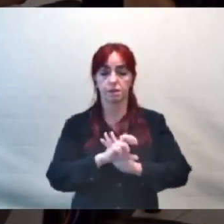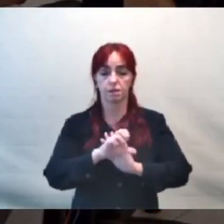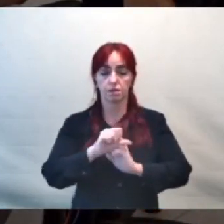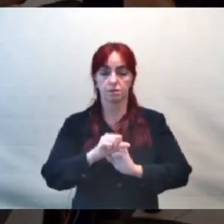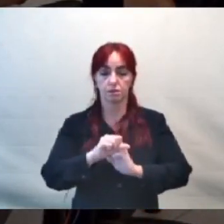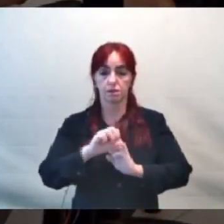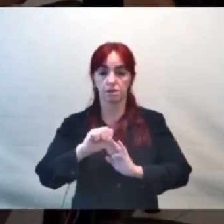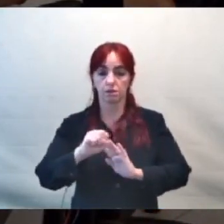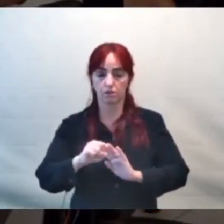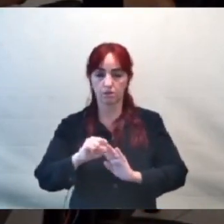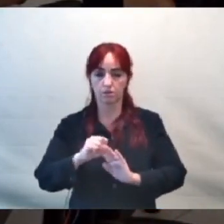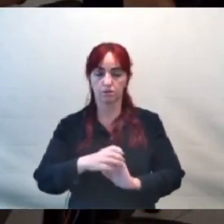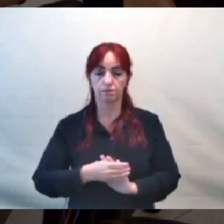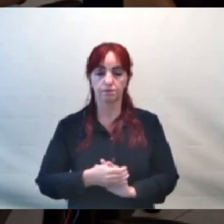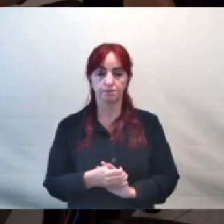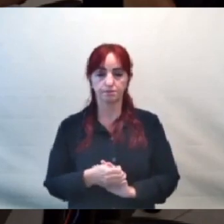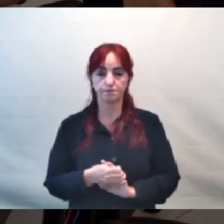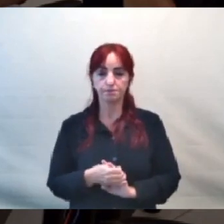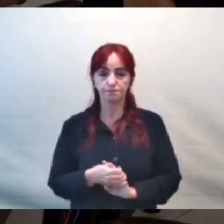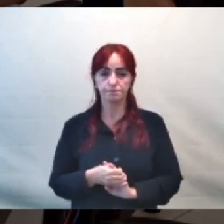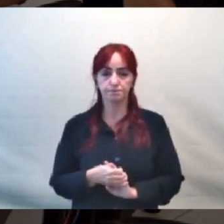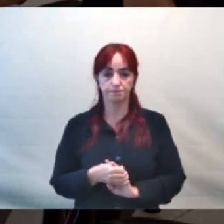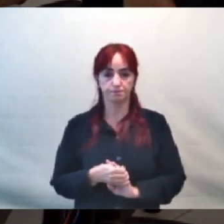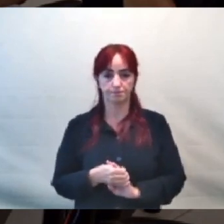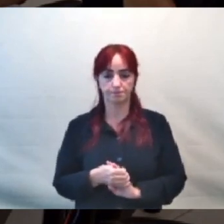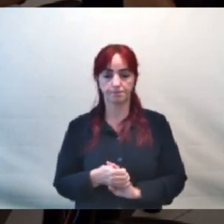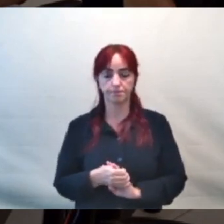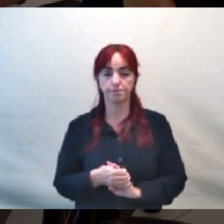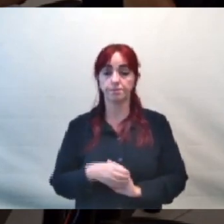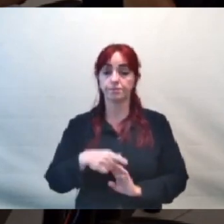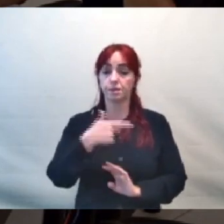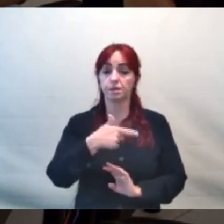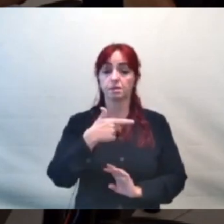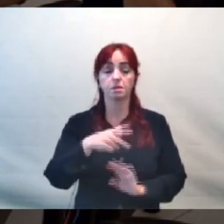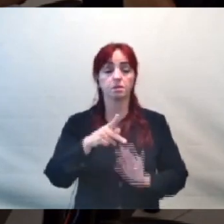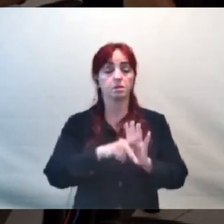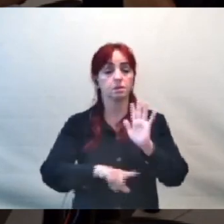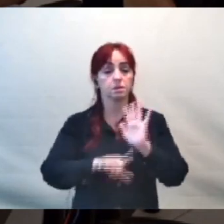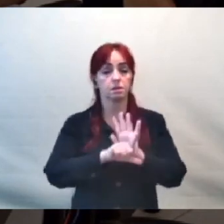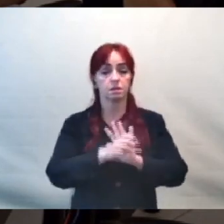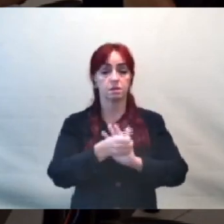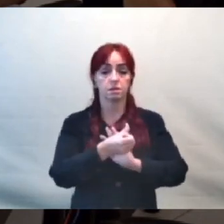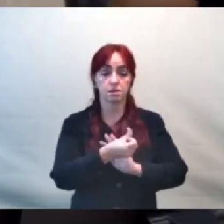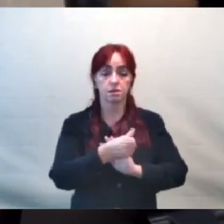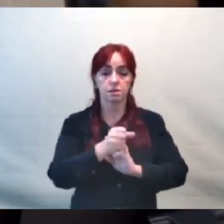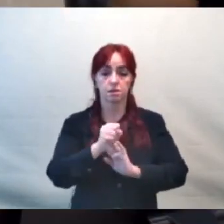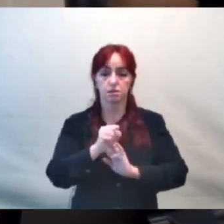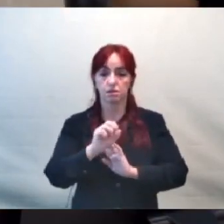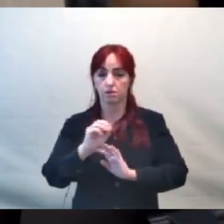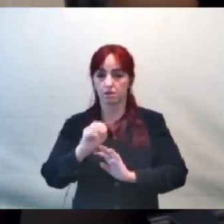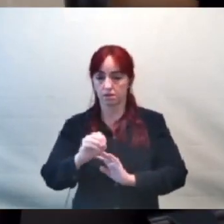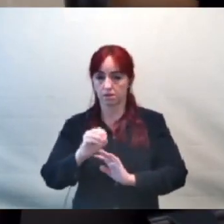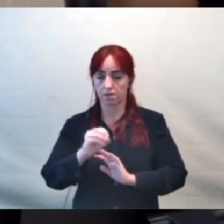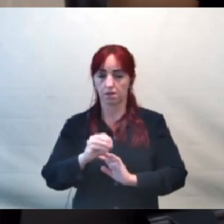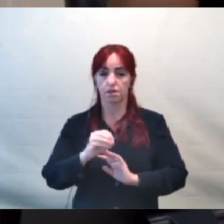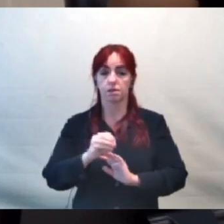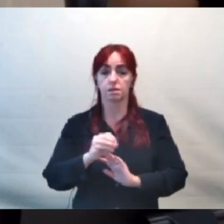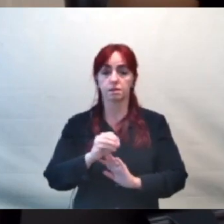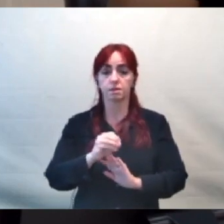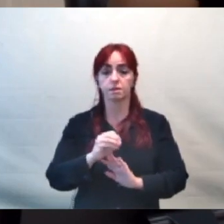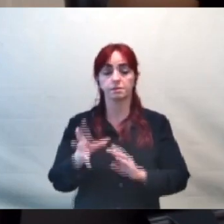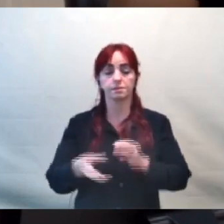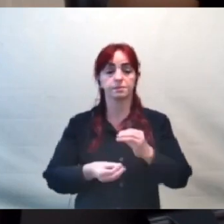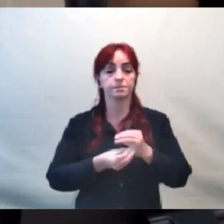598/2023, segundo turno. O segundo projeto de lei é o 680/2023, primeiro turno. Ementa, autoriza